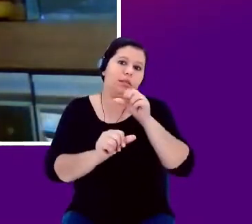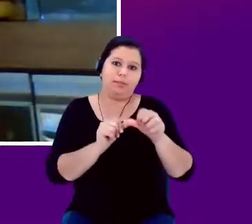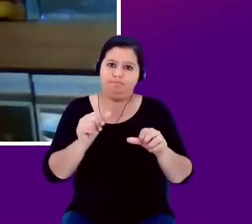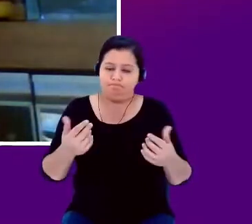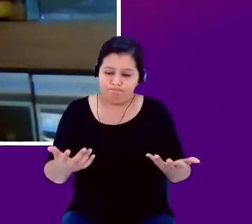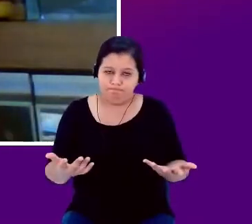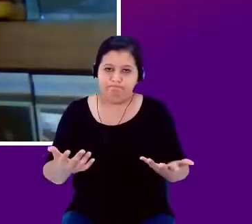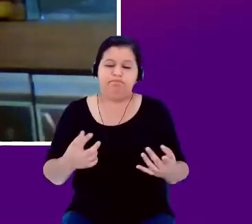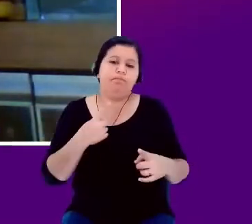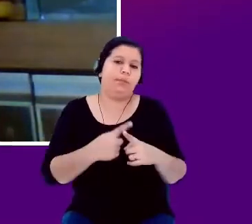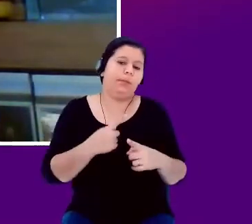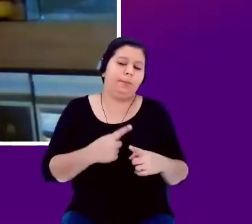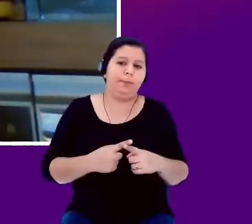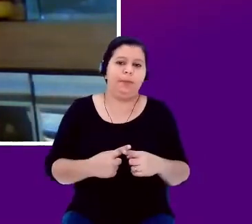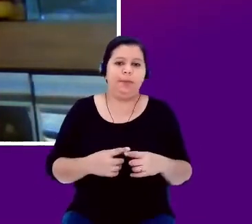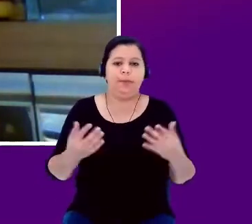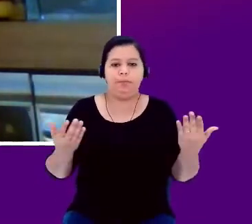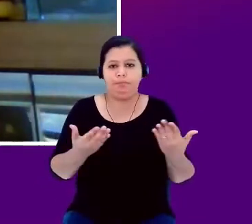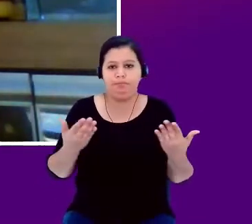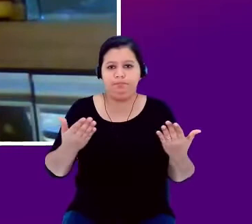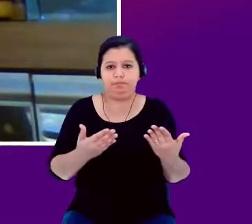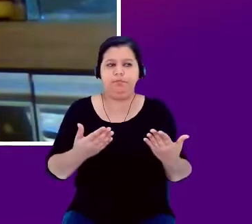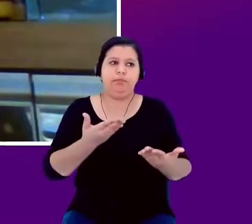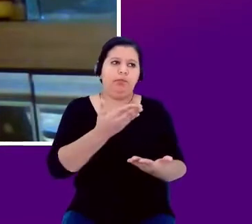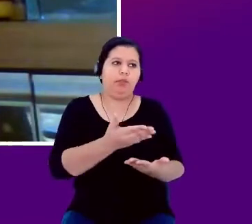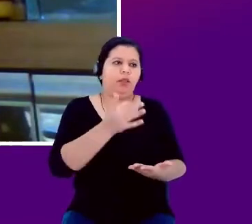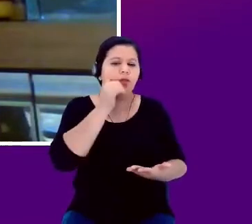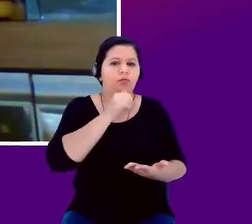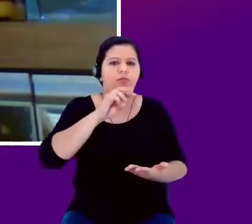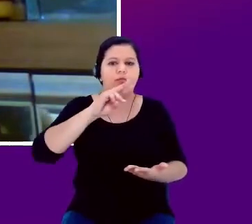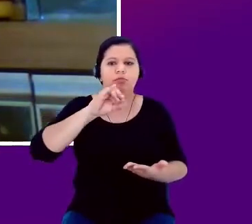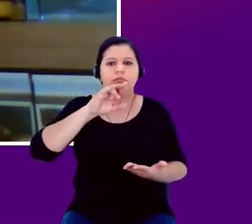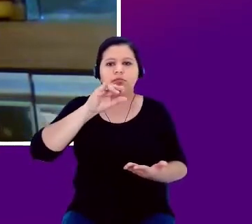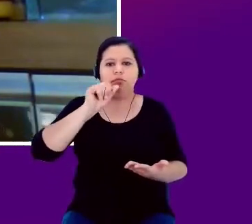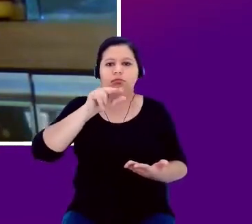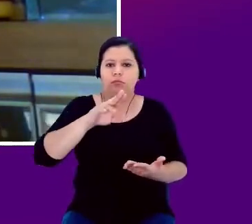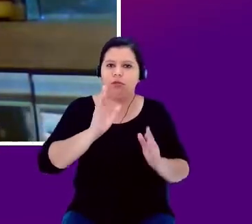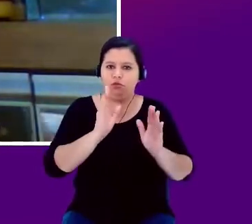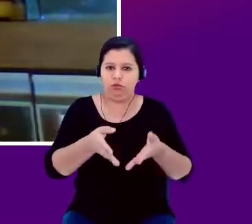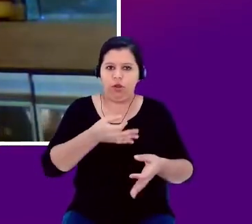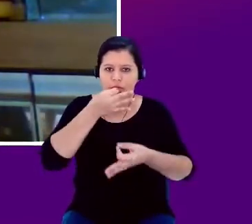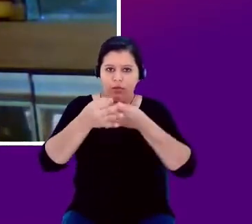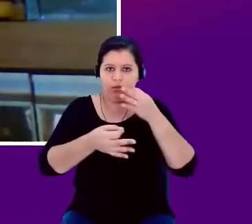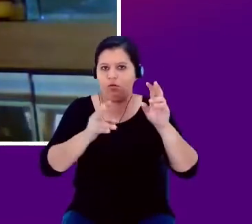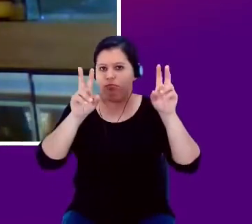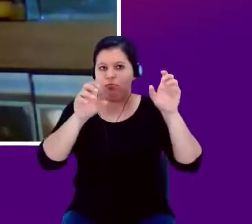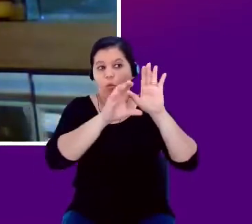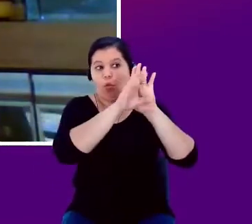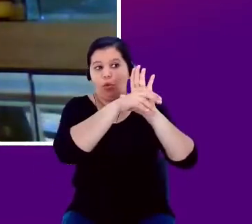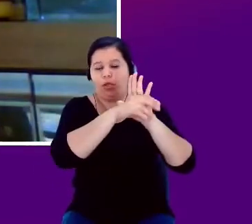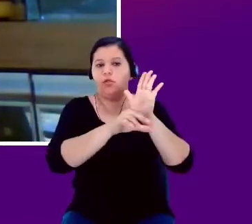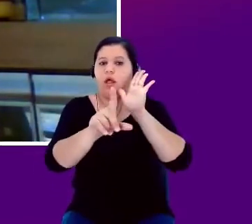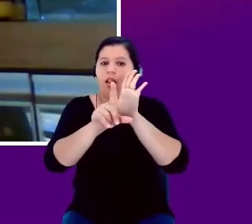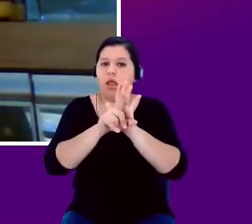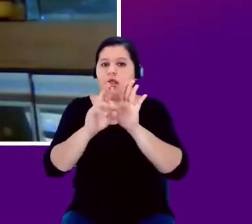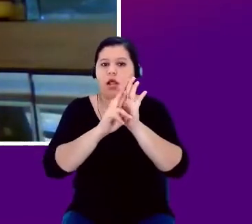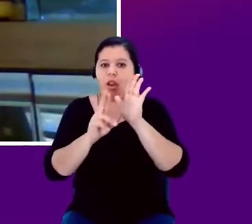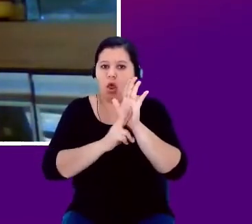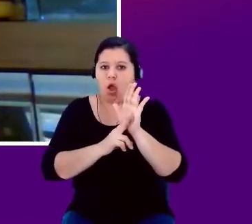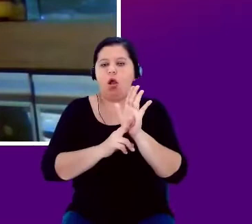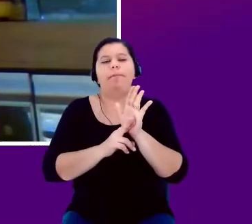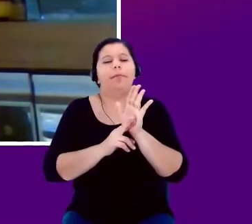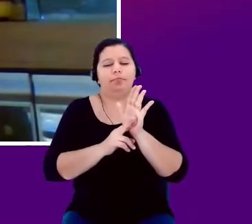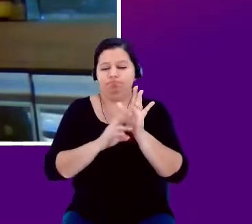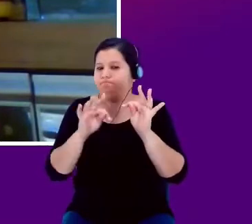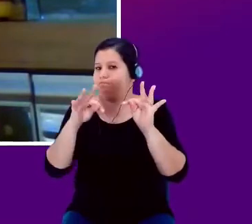um ressignificado, como já disse a doutora Miriam em outra oportunidade, aos conceitos das leis, das normas e da própria